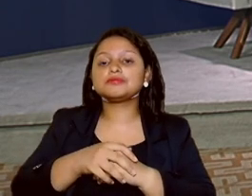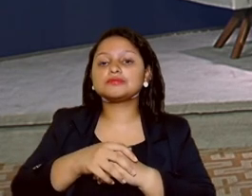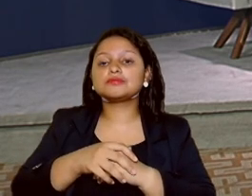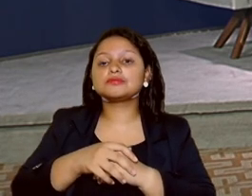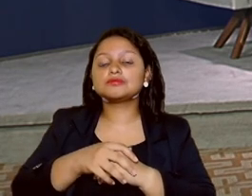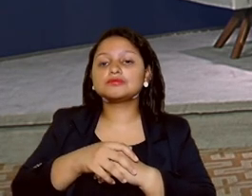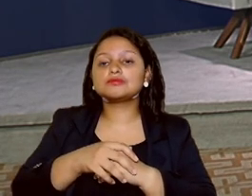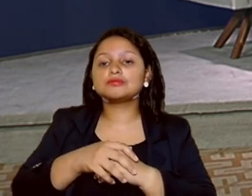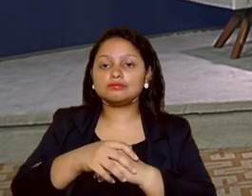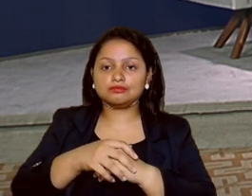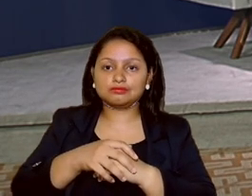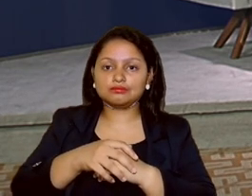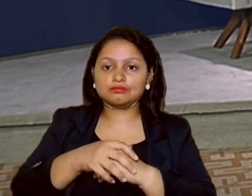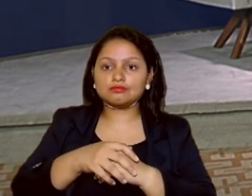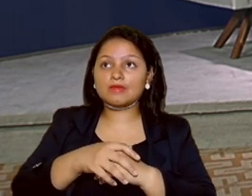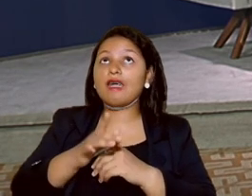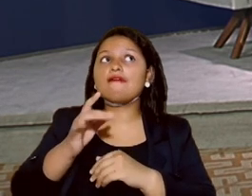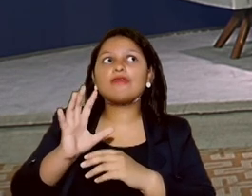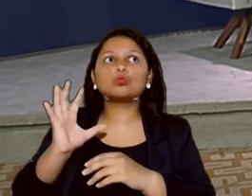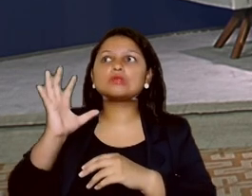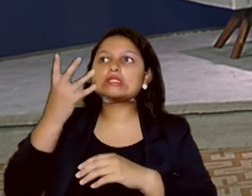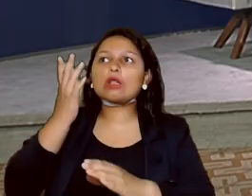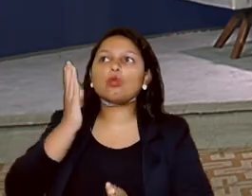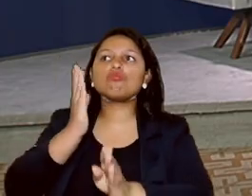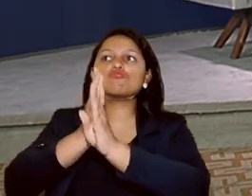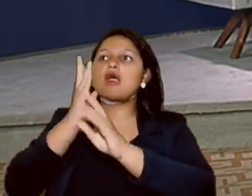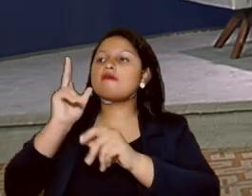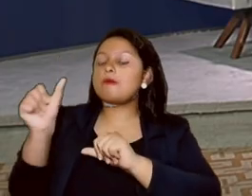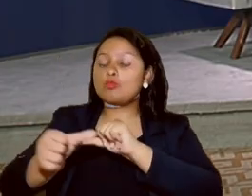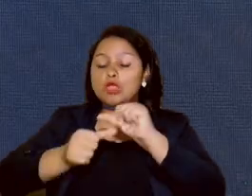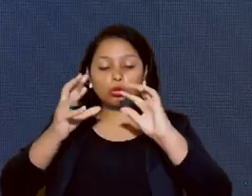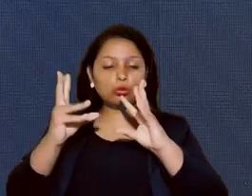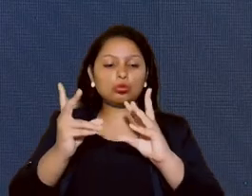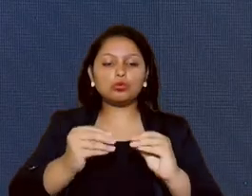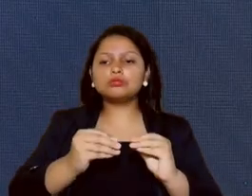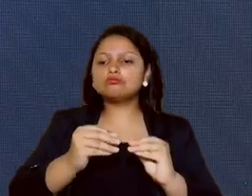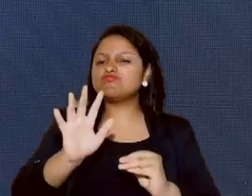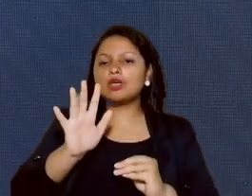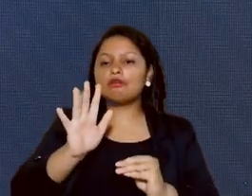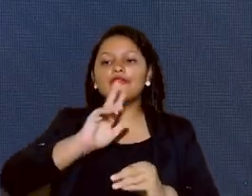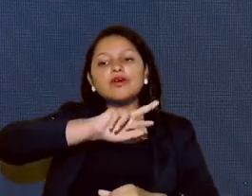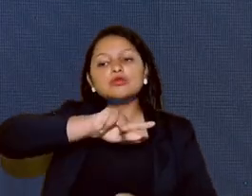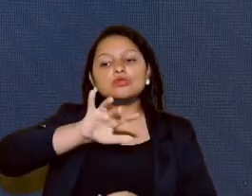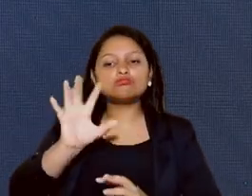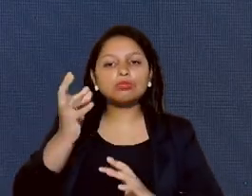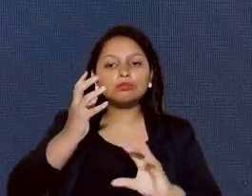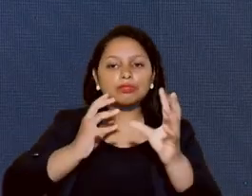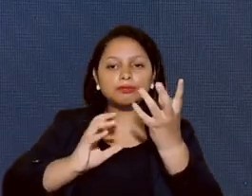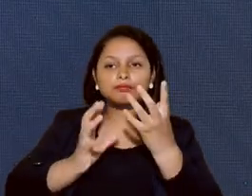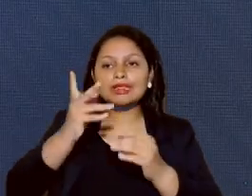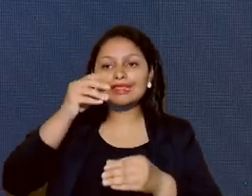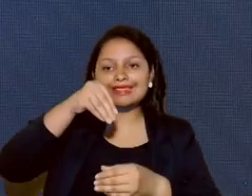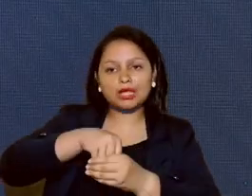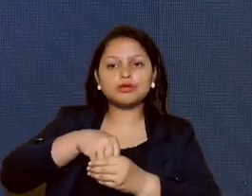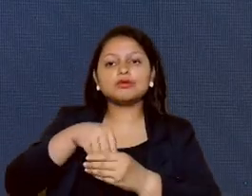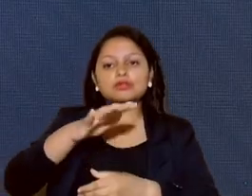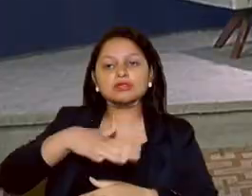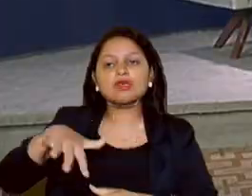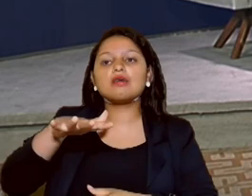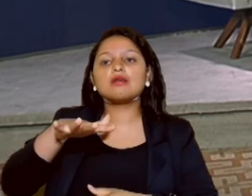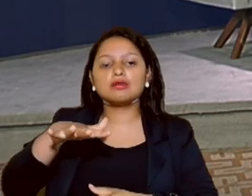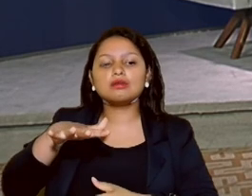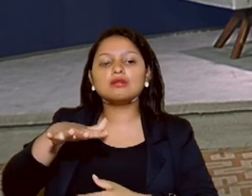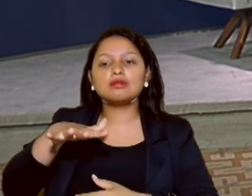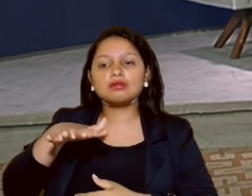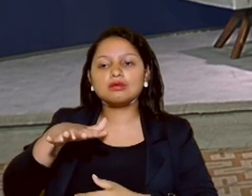não diria vai ter um negócio aqui que vai esse negócio é transformacional acho que é um conjunto de coisas dentro lá do do Oceano aqui que o ser fatia